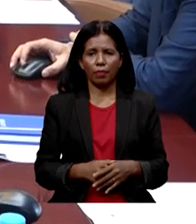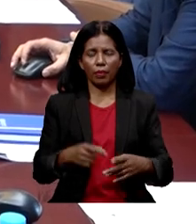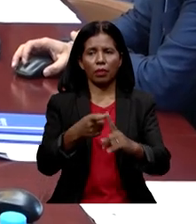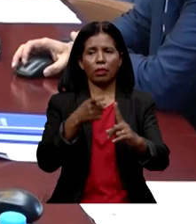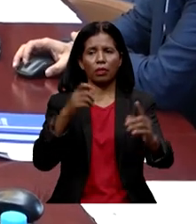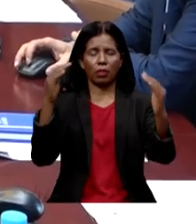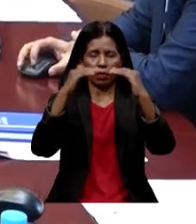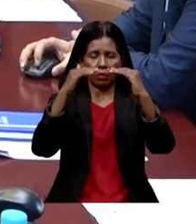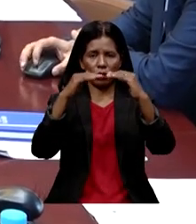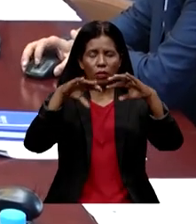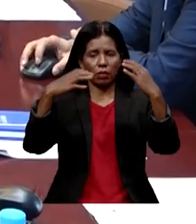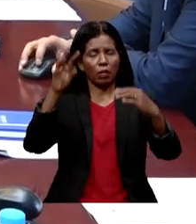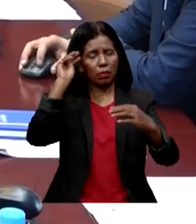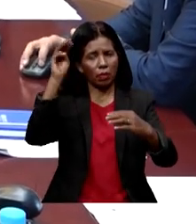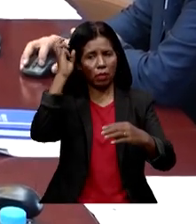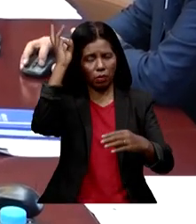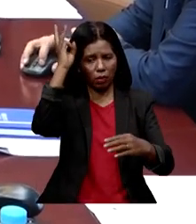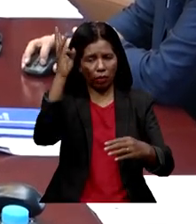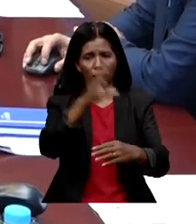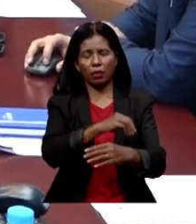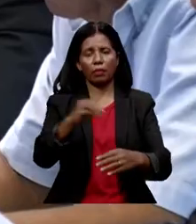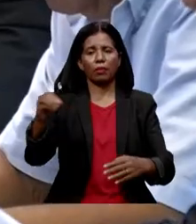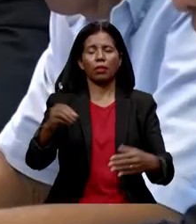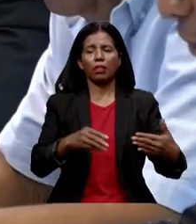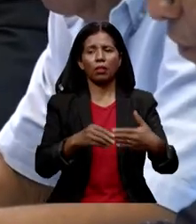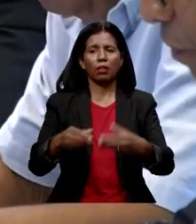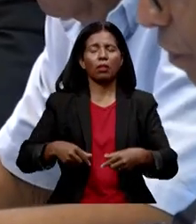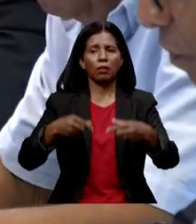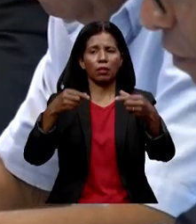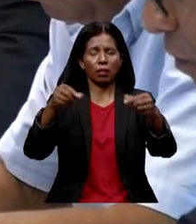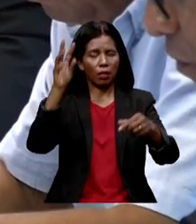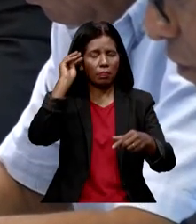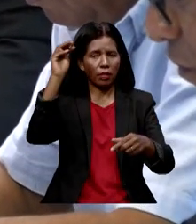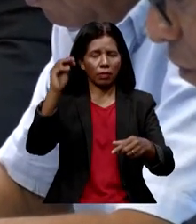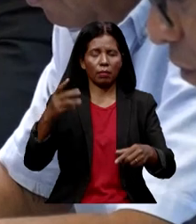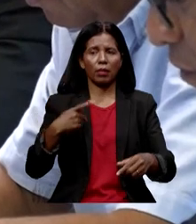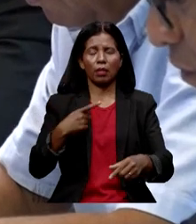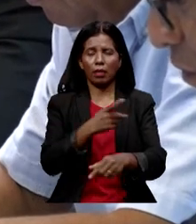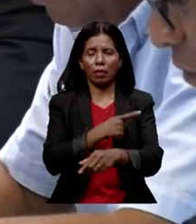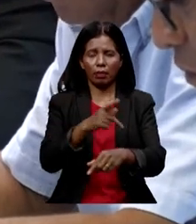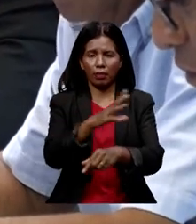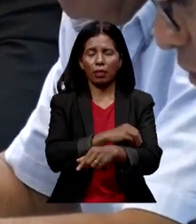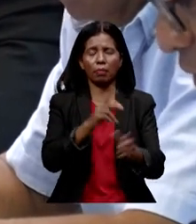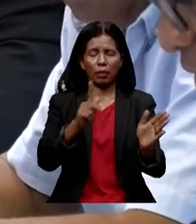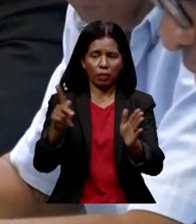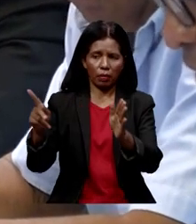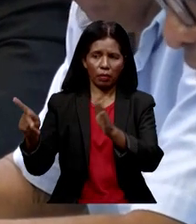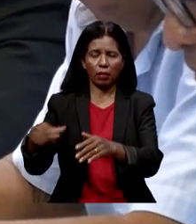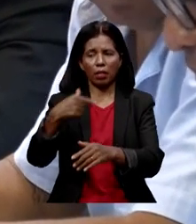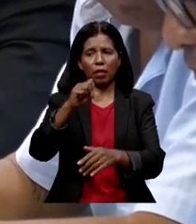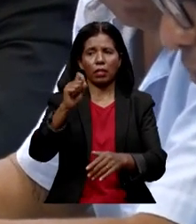Lihusi, reunião com o senhor ministro e a quarta, né? Delibera o for poder, toma para ministro do Planeamento no Investimento Estratégico,